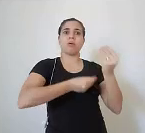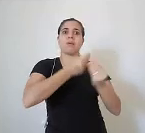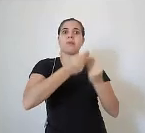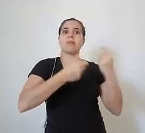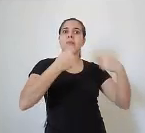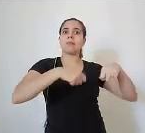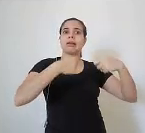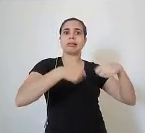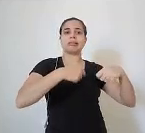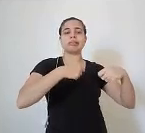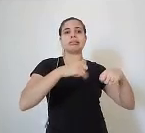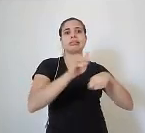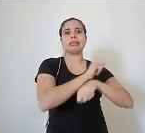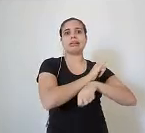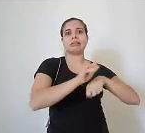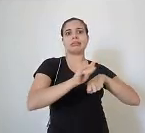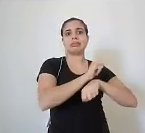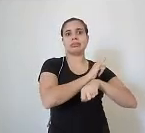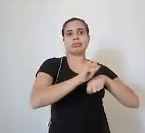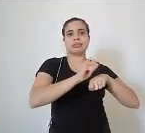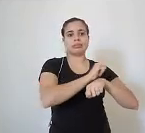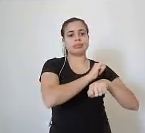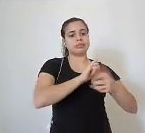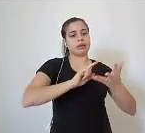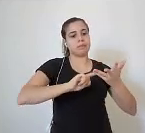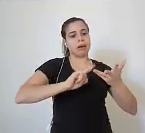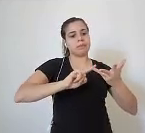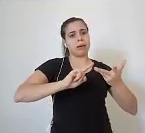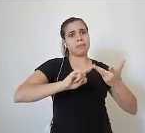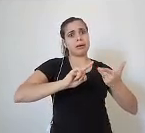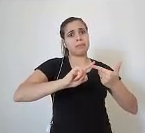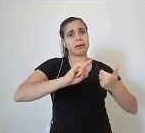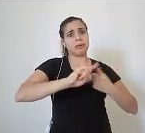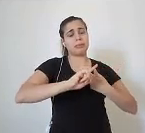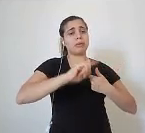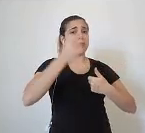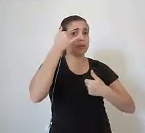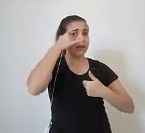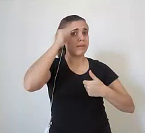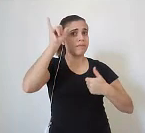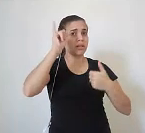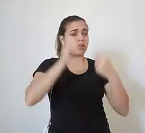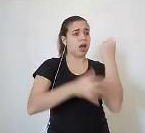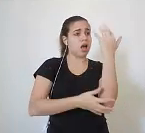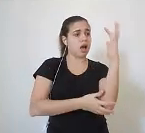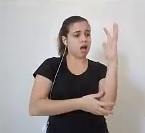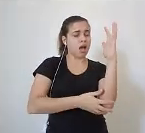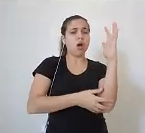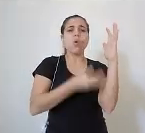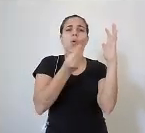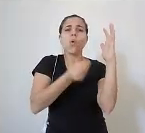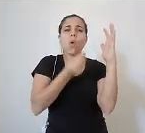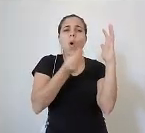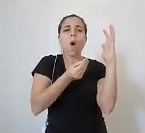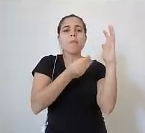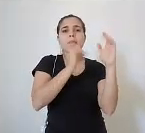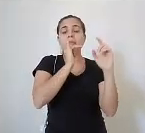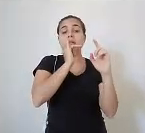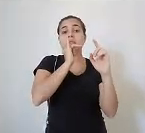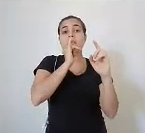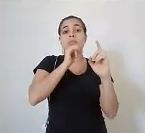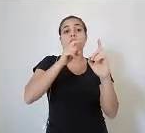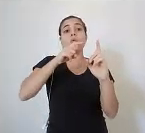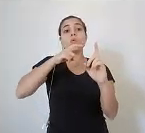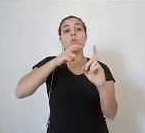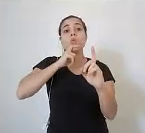teia alimentar e da cadeia alimentar os organismos autotróficos produtores eles se posicionam. É sempre